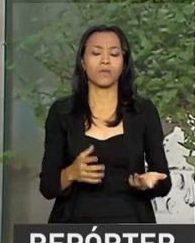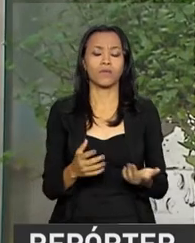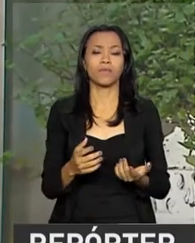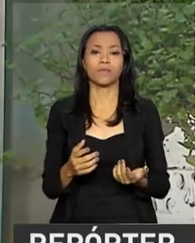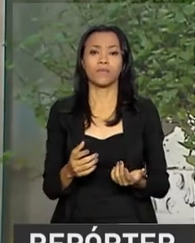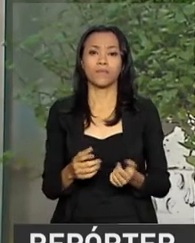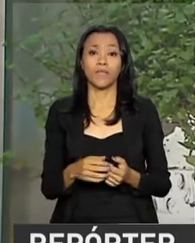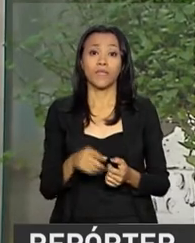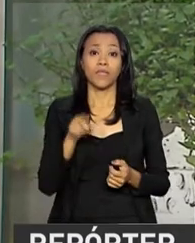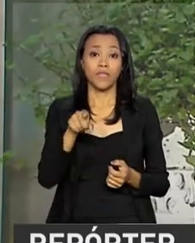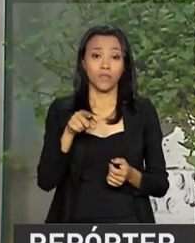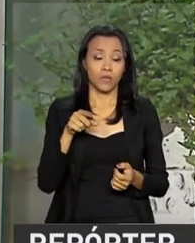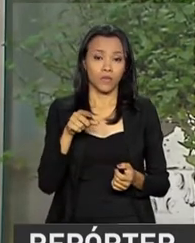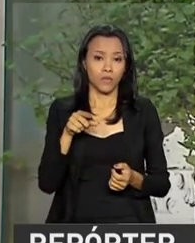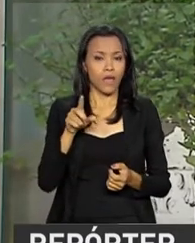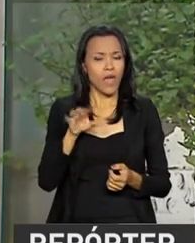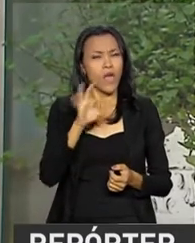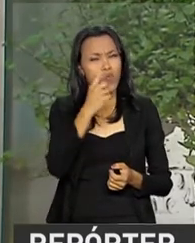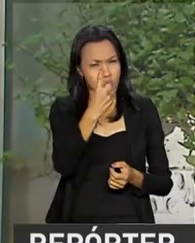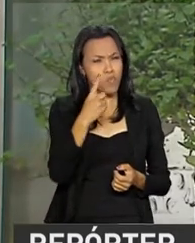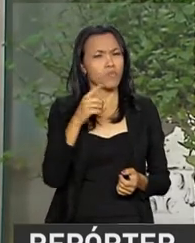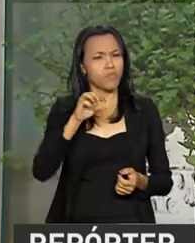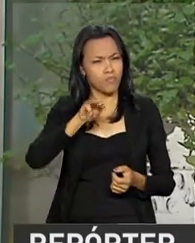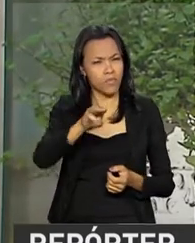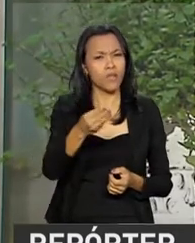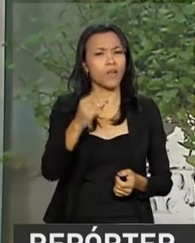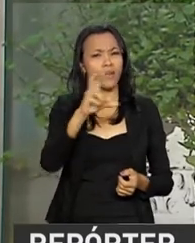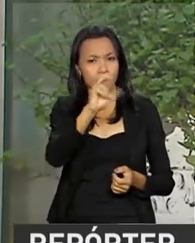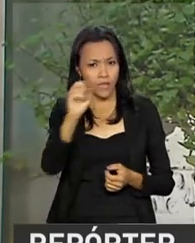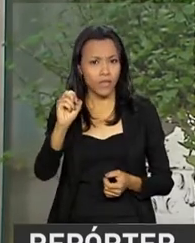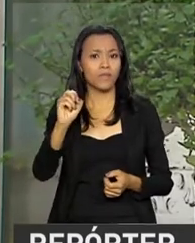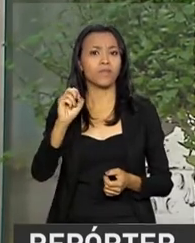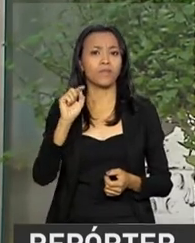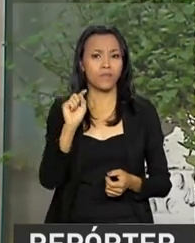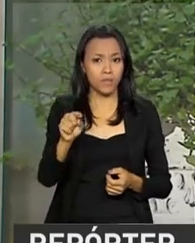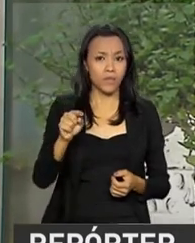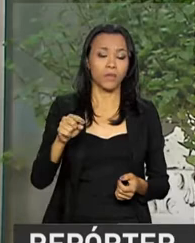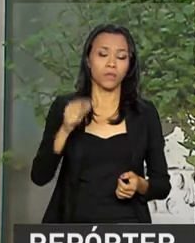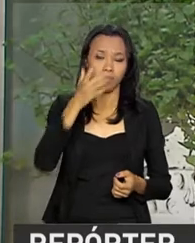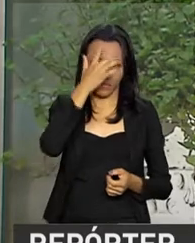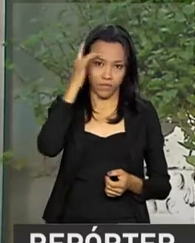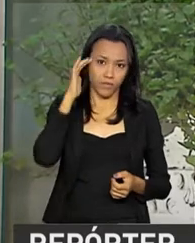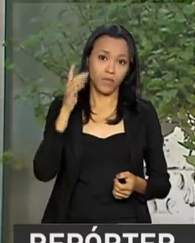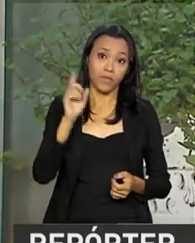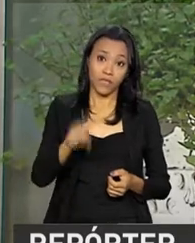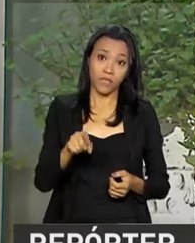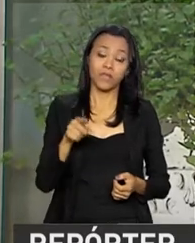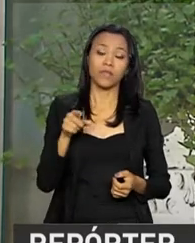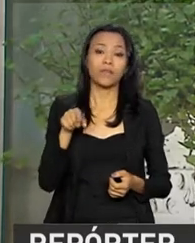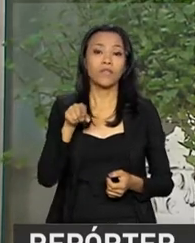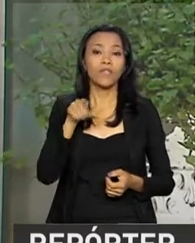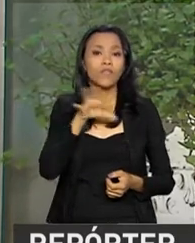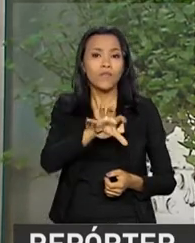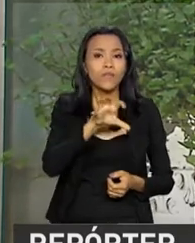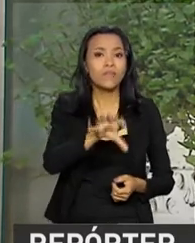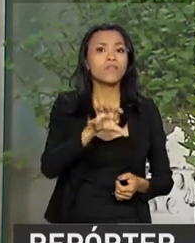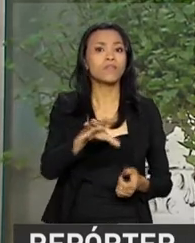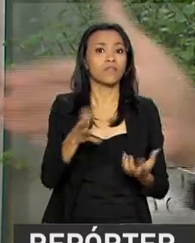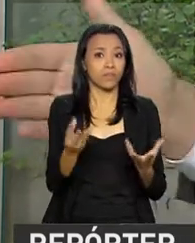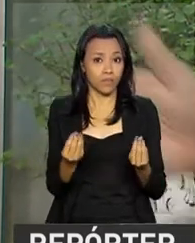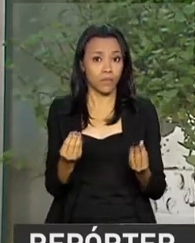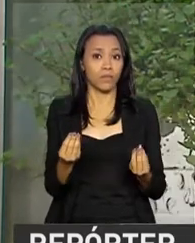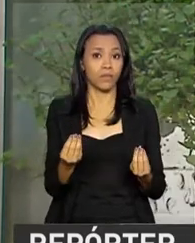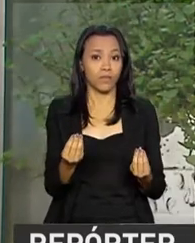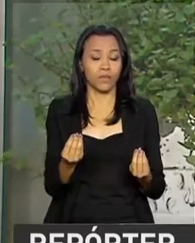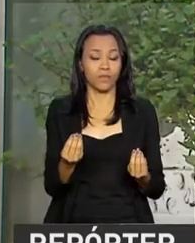percentuais, o que dá aproximadamente 1,5 milhão de empregos a mais na economia brasileira. Também é um impacto muito expressivo, a gente acha que esse impacto é diluído ao longo